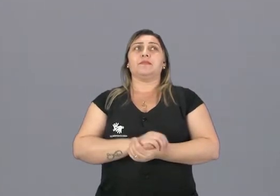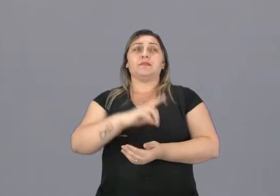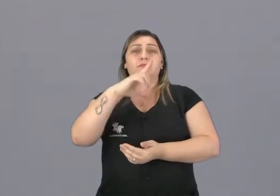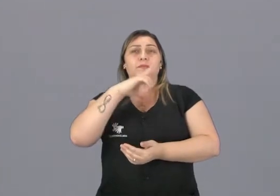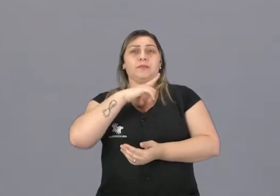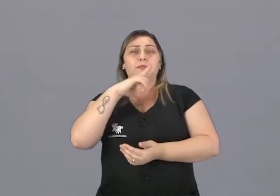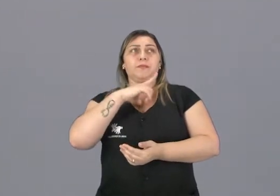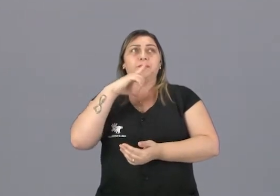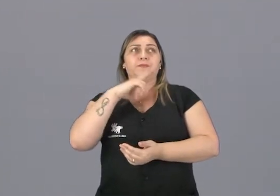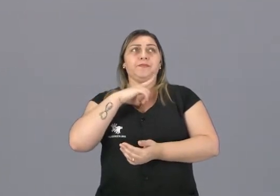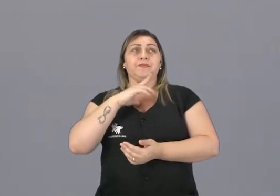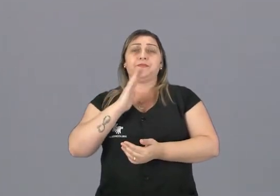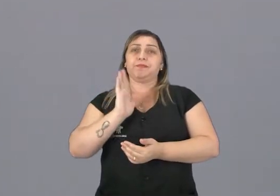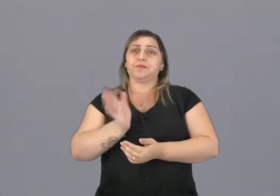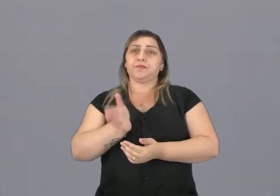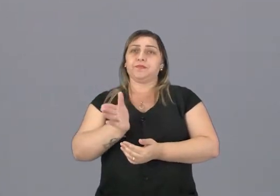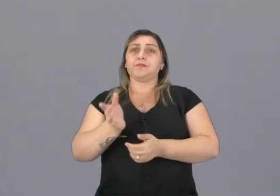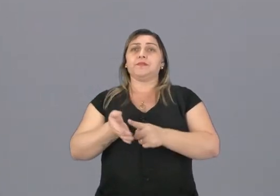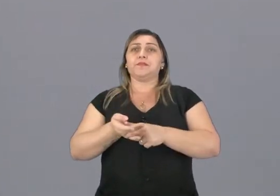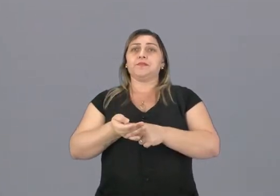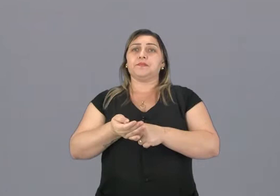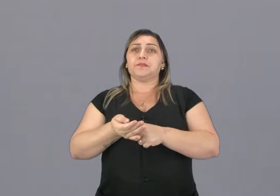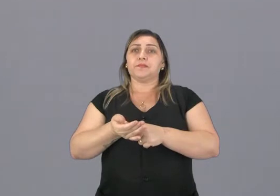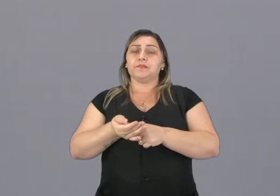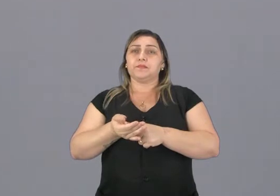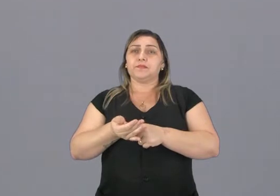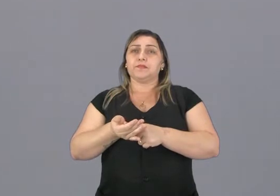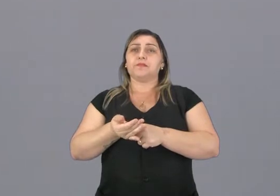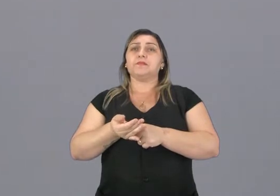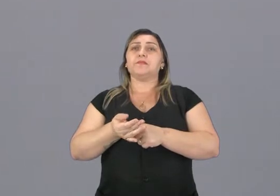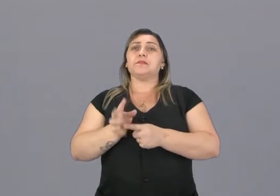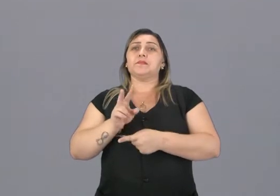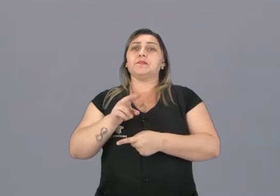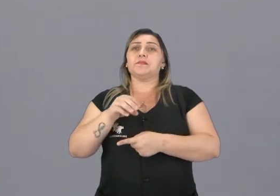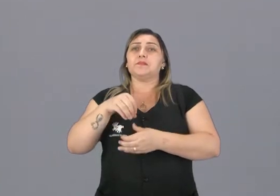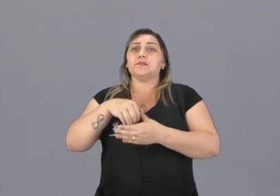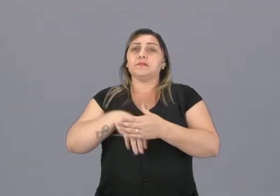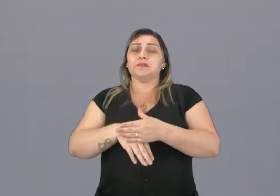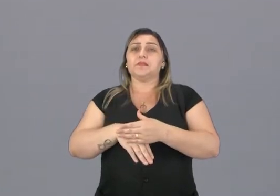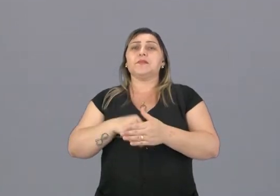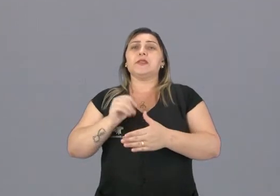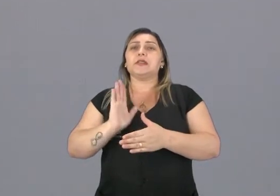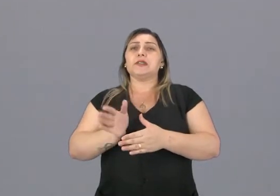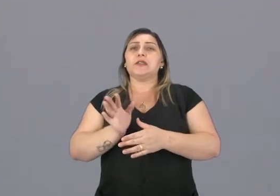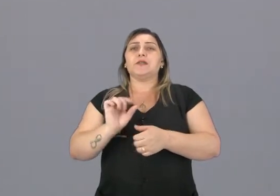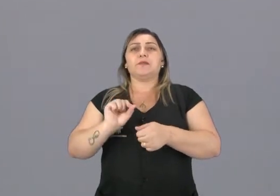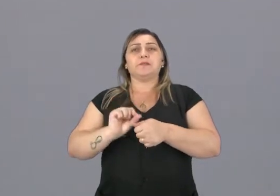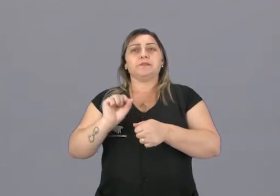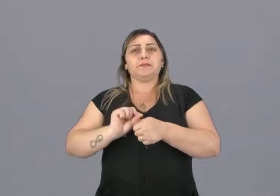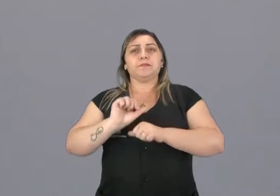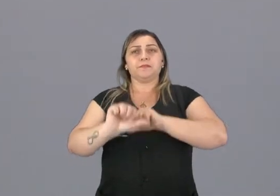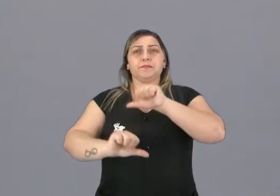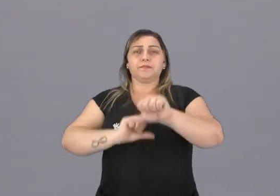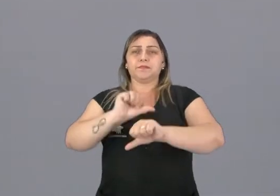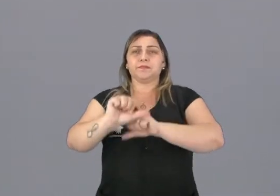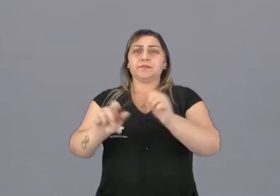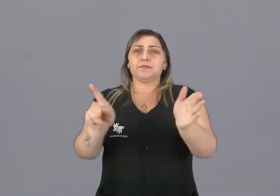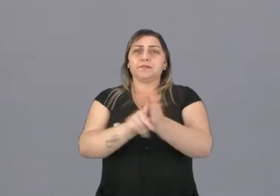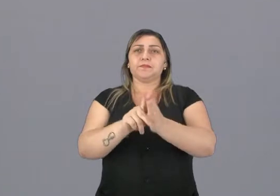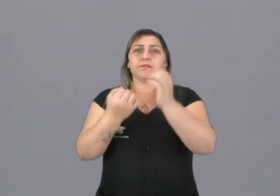temos, ó, ele já, o milho em conserva, certo? Aqui esse alimento já foi processado.